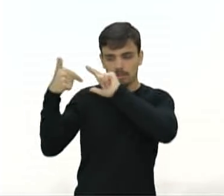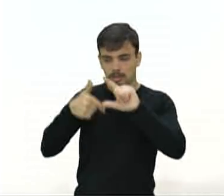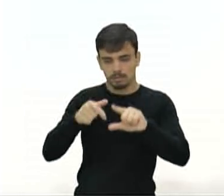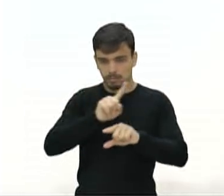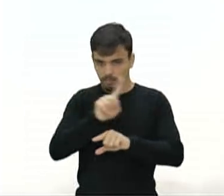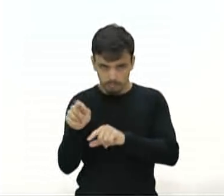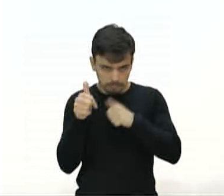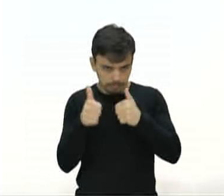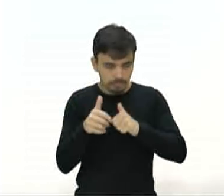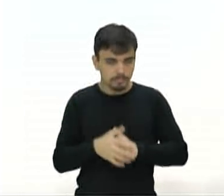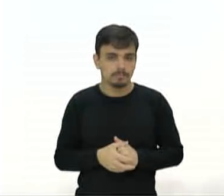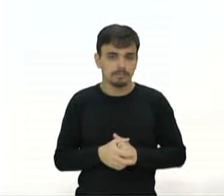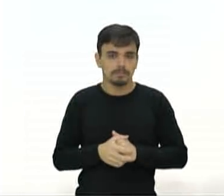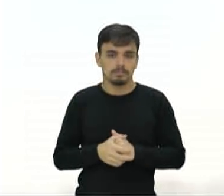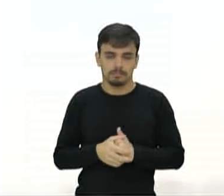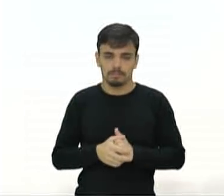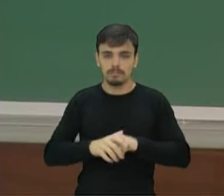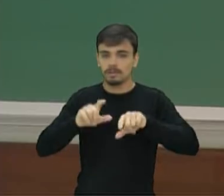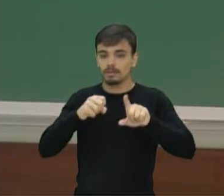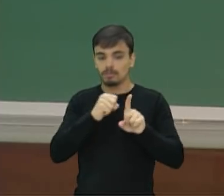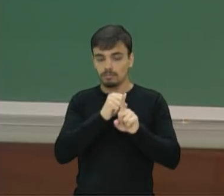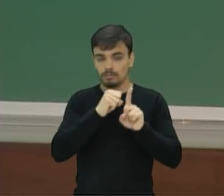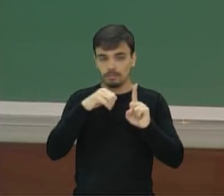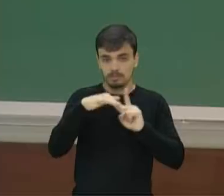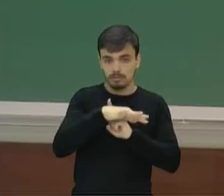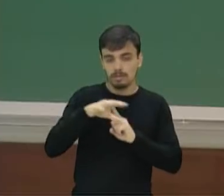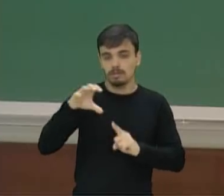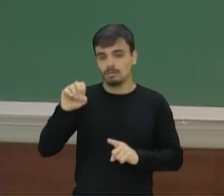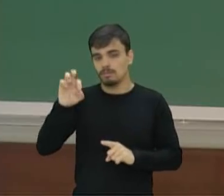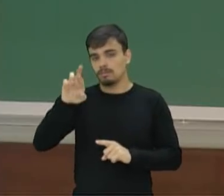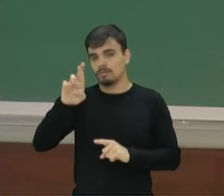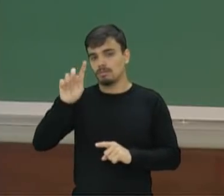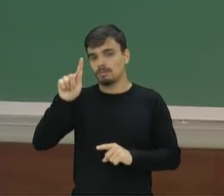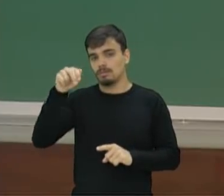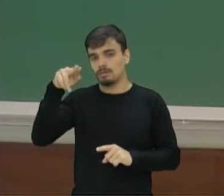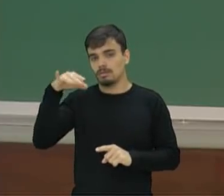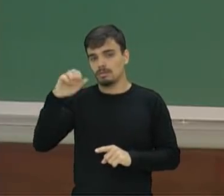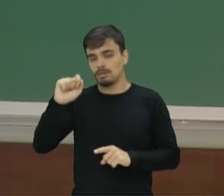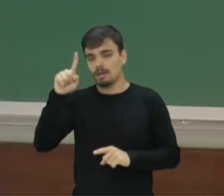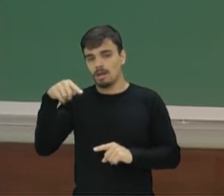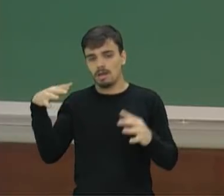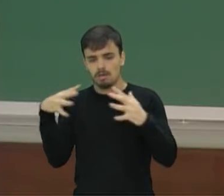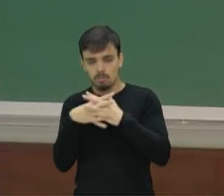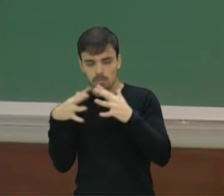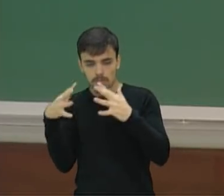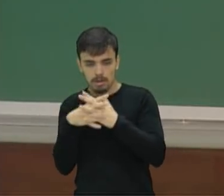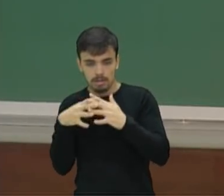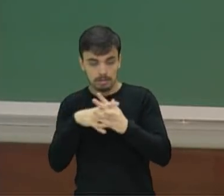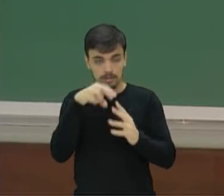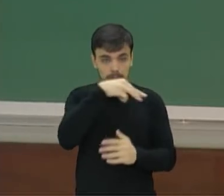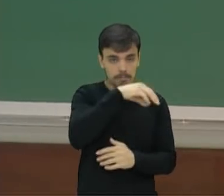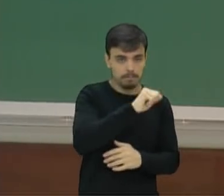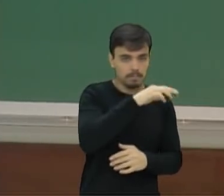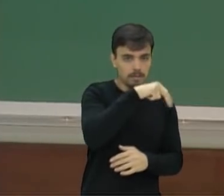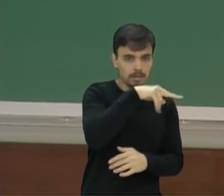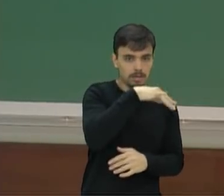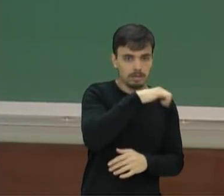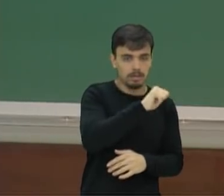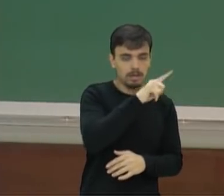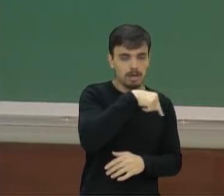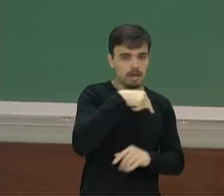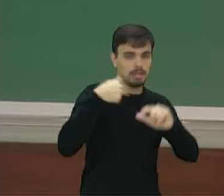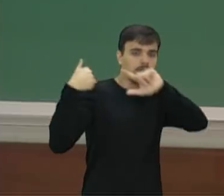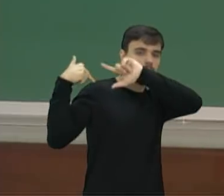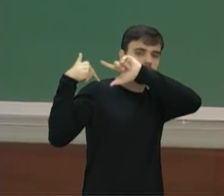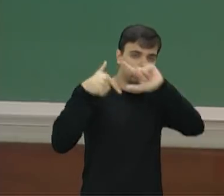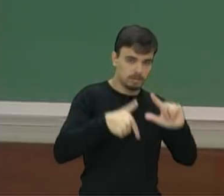tradicionais. Tá? Então, solidariedade orgânica, sociedades complexas, solidariedade mecânica, sociedades tradicionais